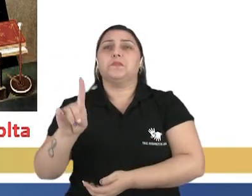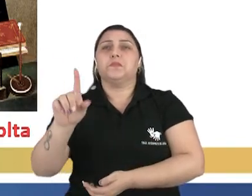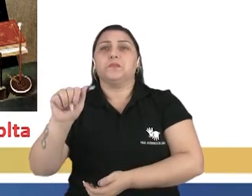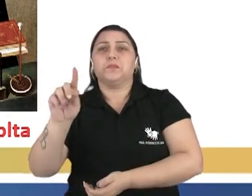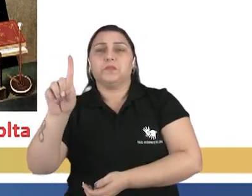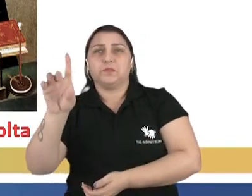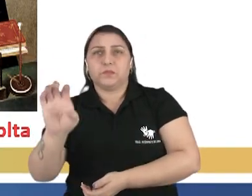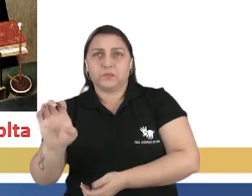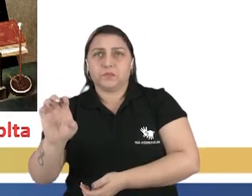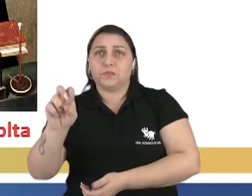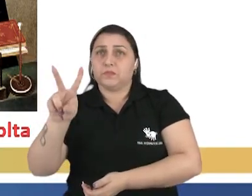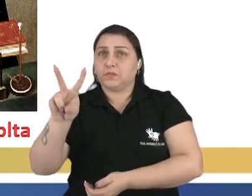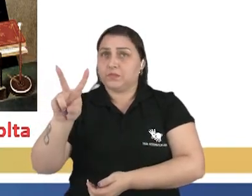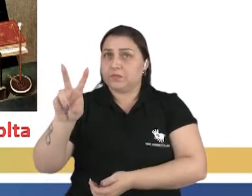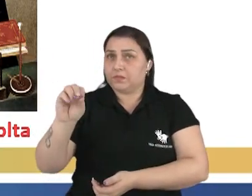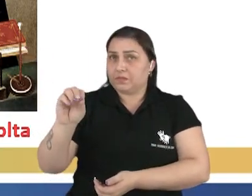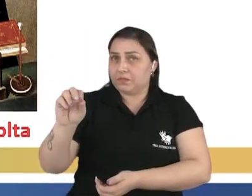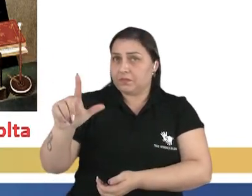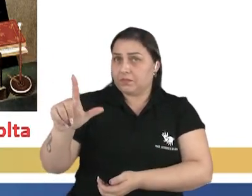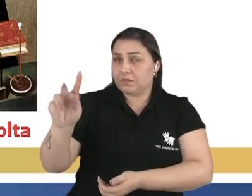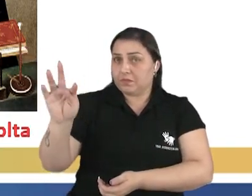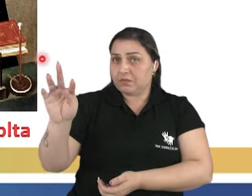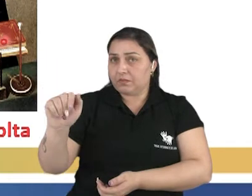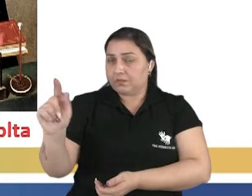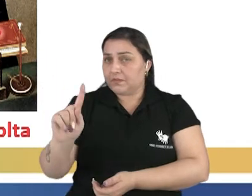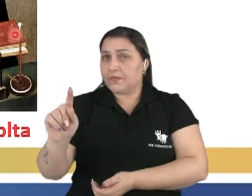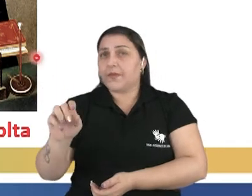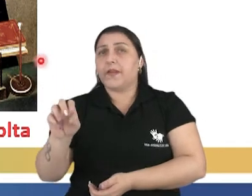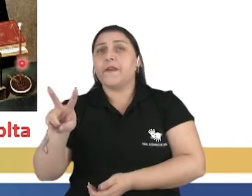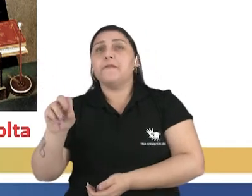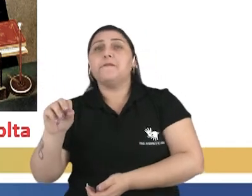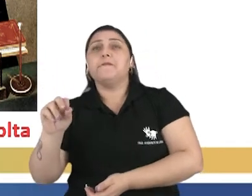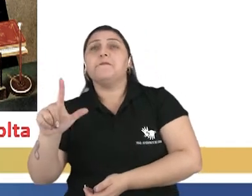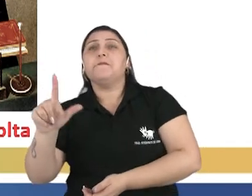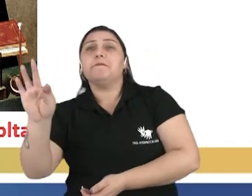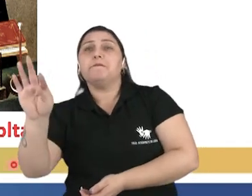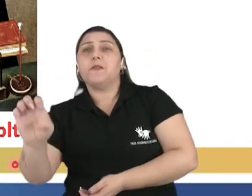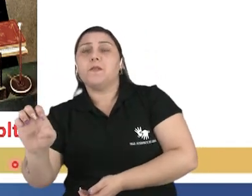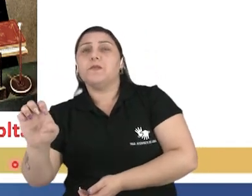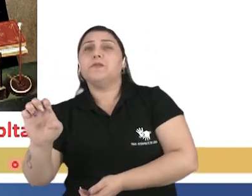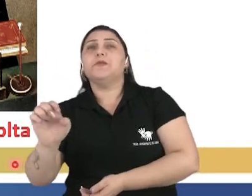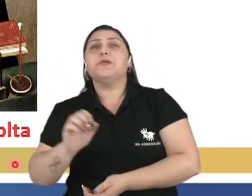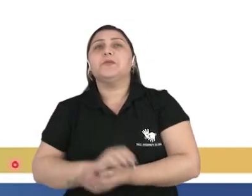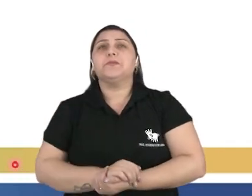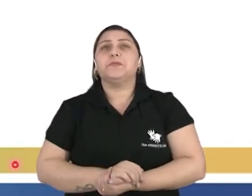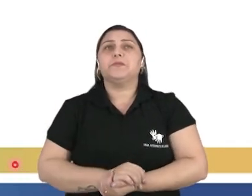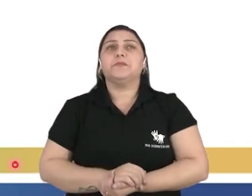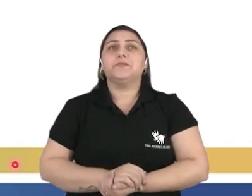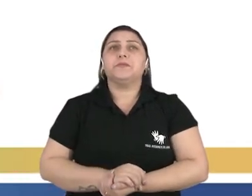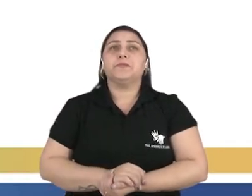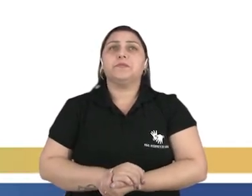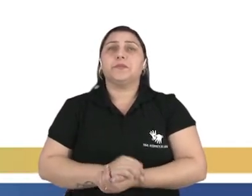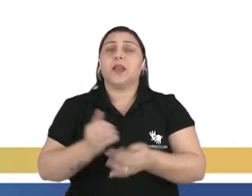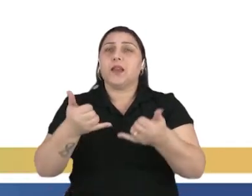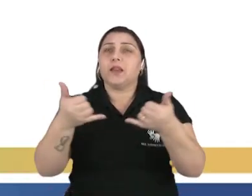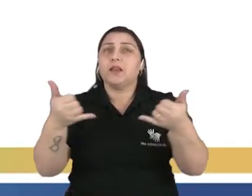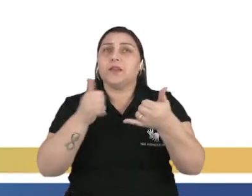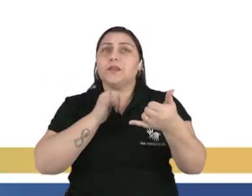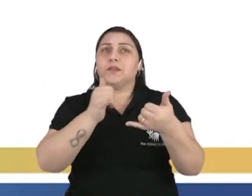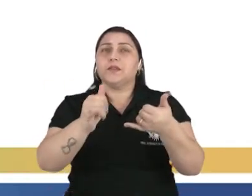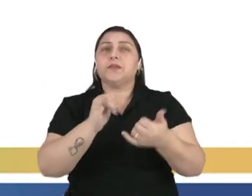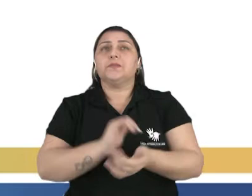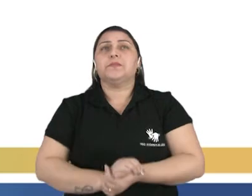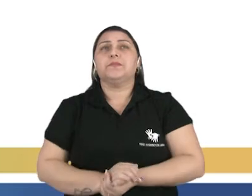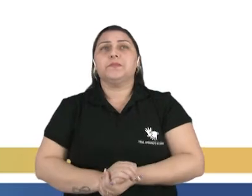nome dele, né? Não é Volta, né? Lógico, é o Volt. O Volt, né? Em homenagem a Alessandro Volta. Agora vamos lá para a